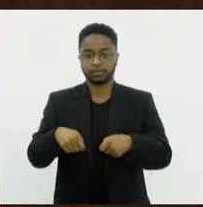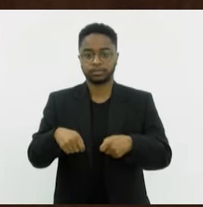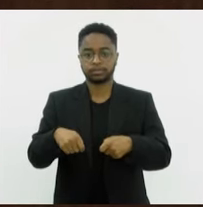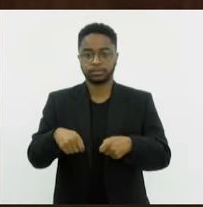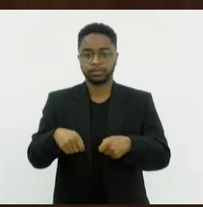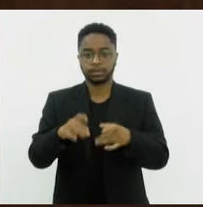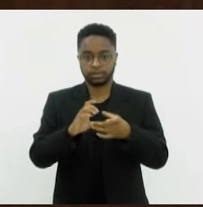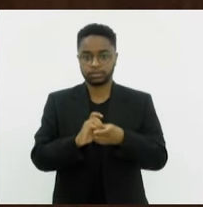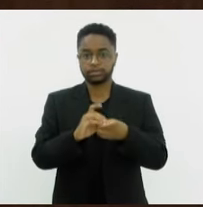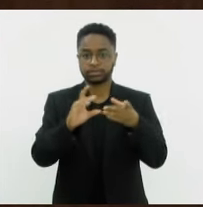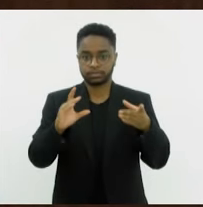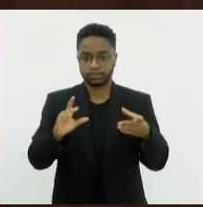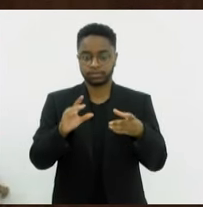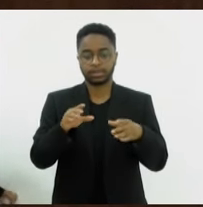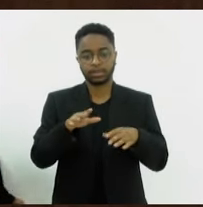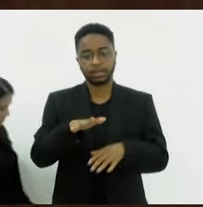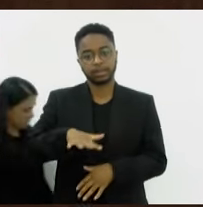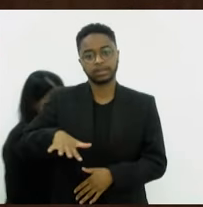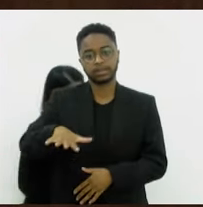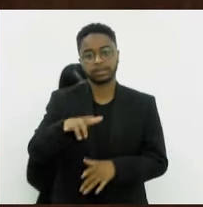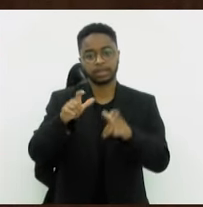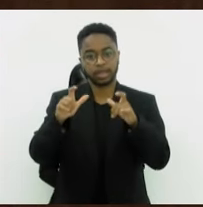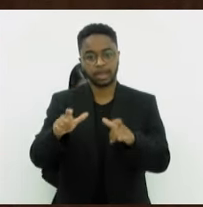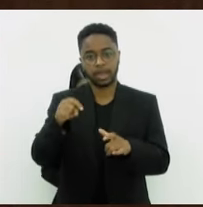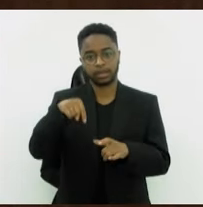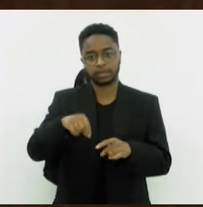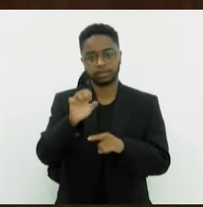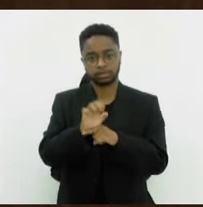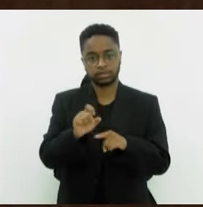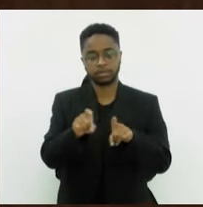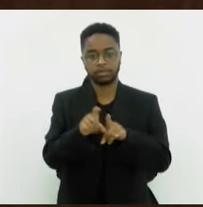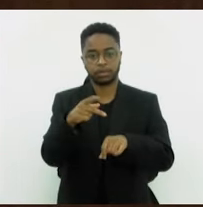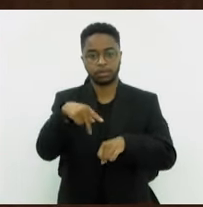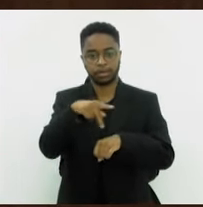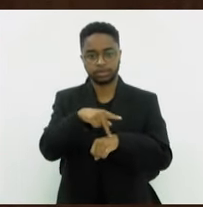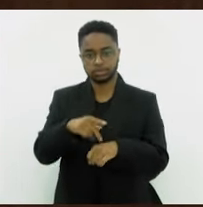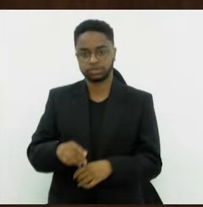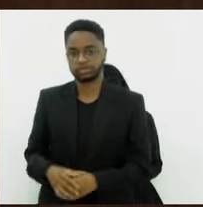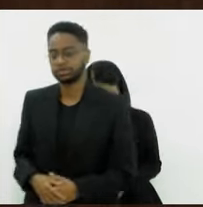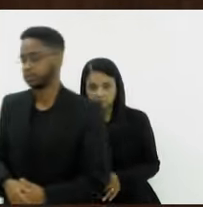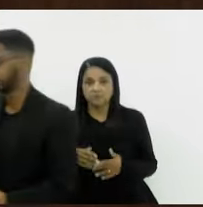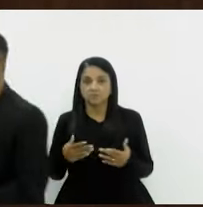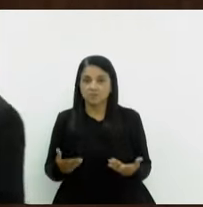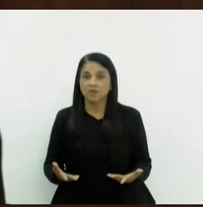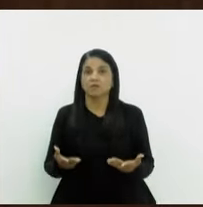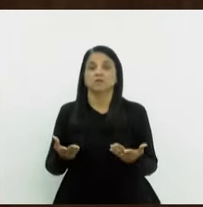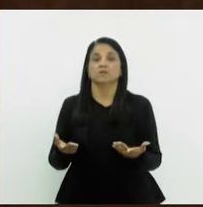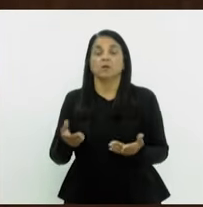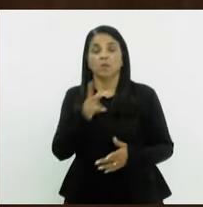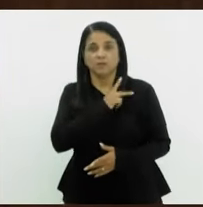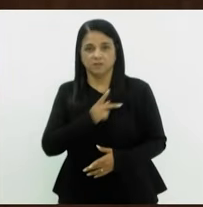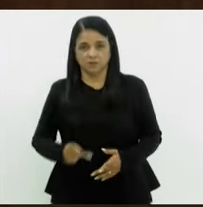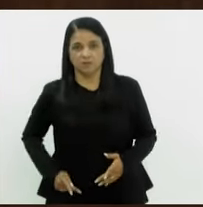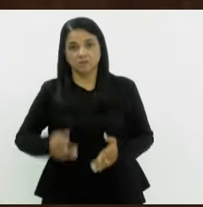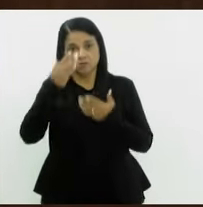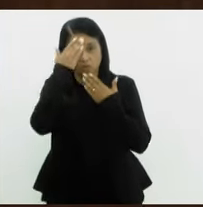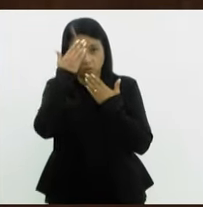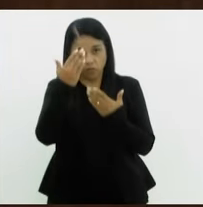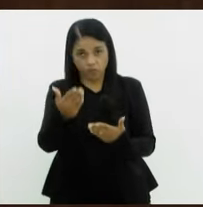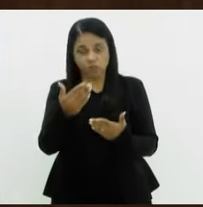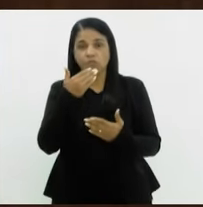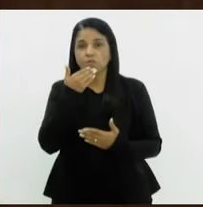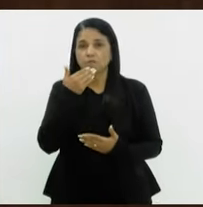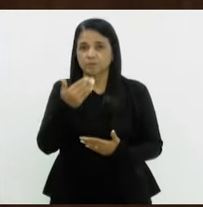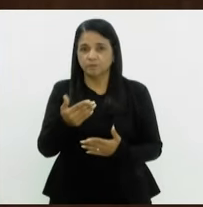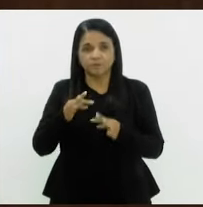da democratização da terra no nosso Estado e também no nosso país. Com isso, presidente, eu agradeço e peço